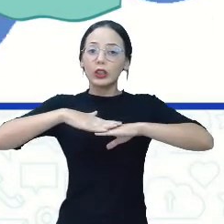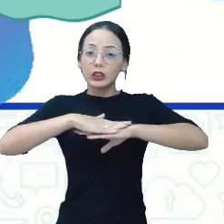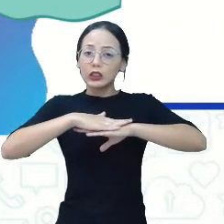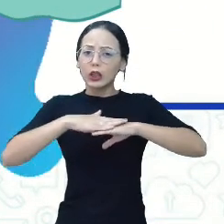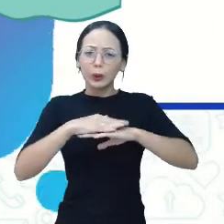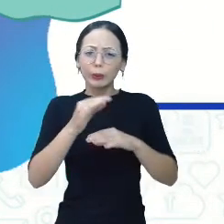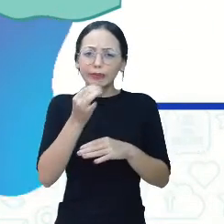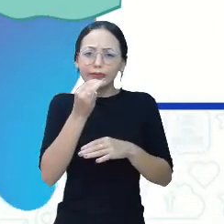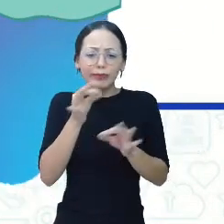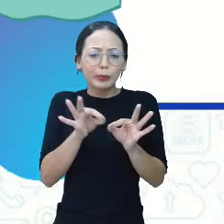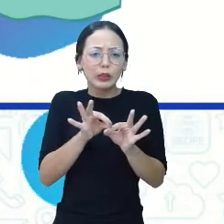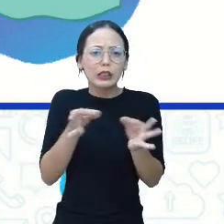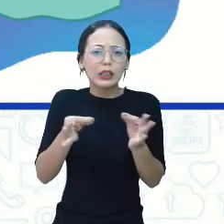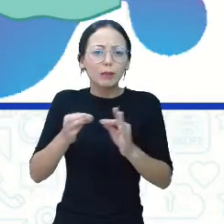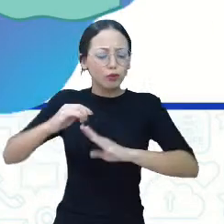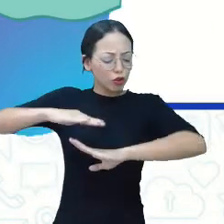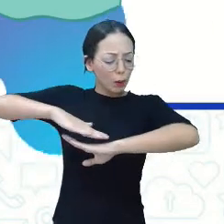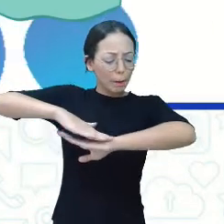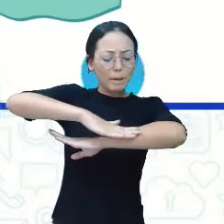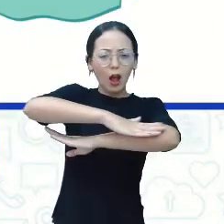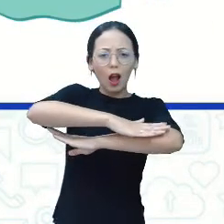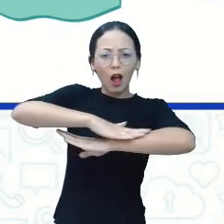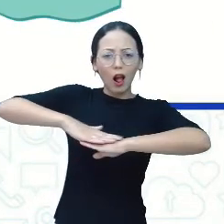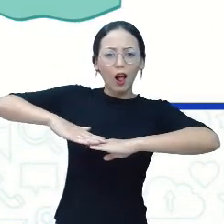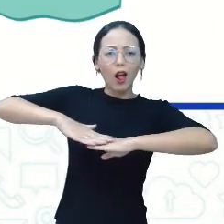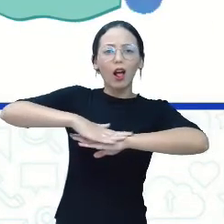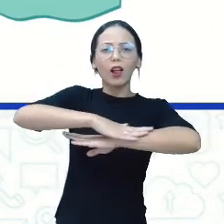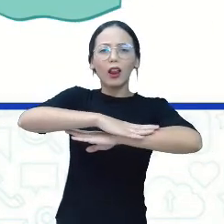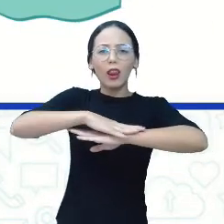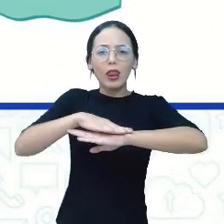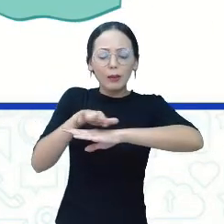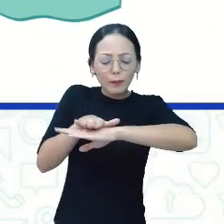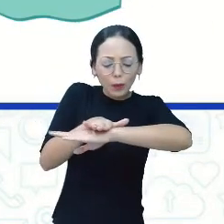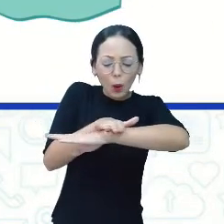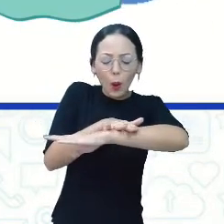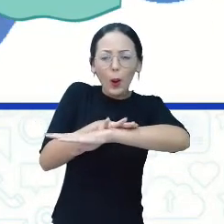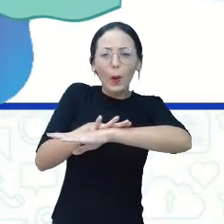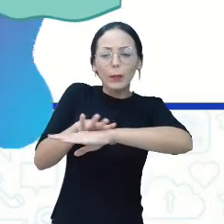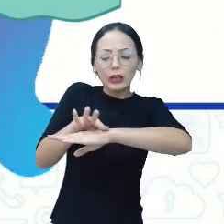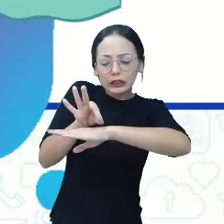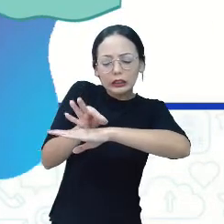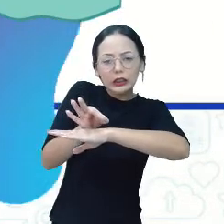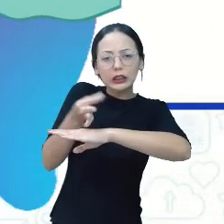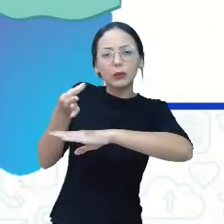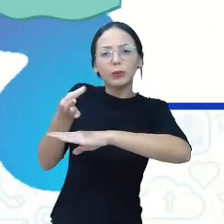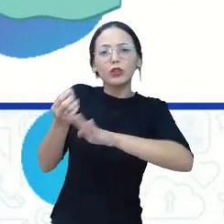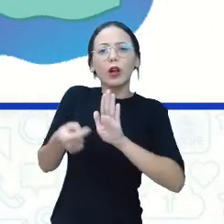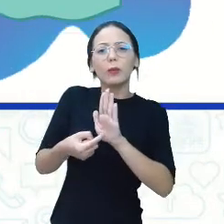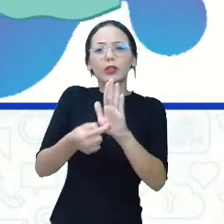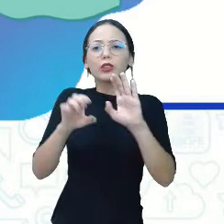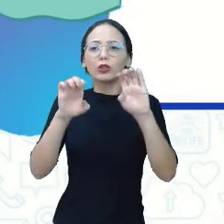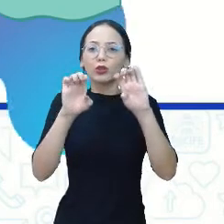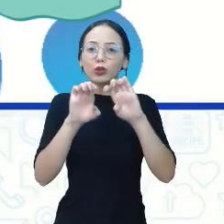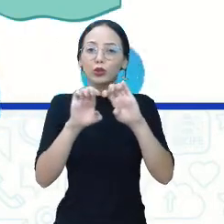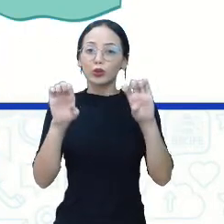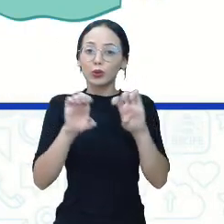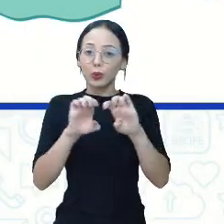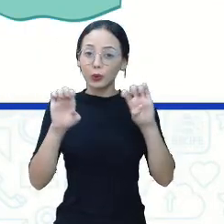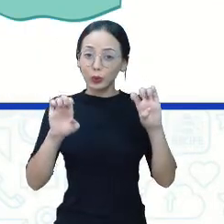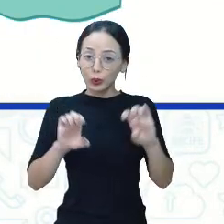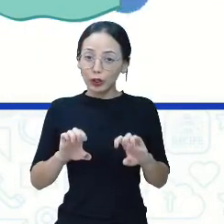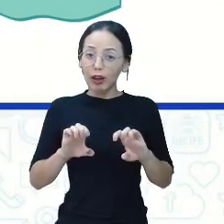tão simples como a pele, né? Essa camada tão fininha, ela apresenta estruturas, ela